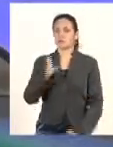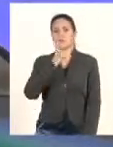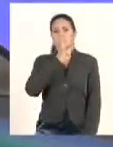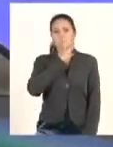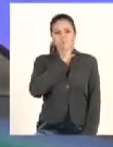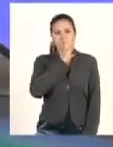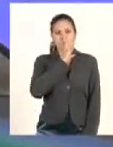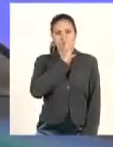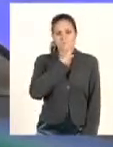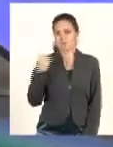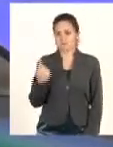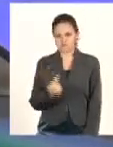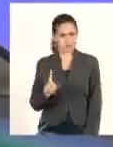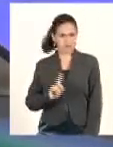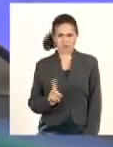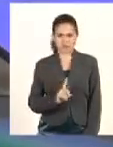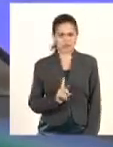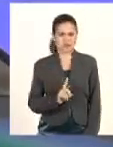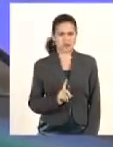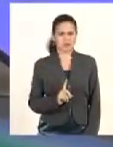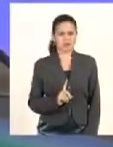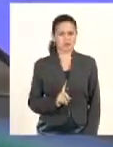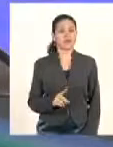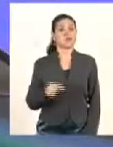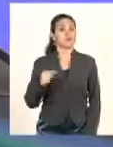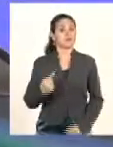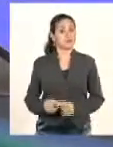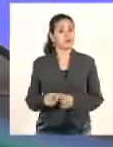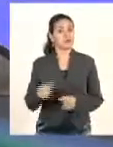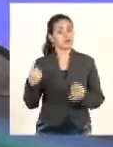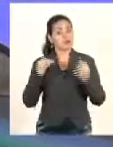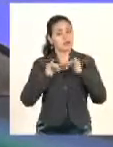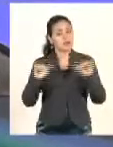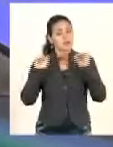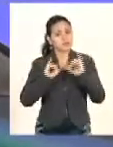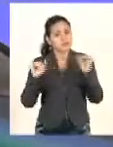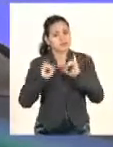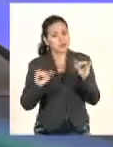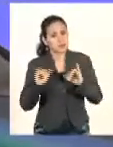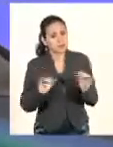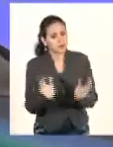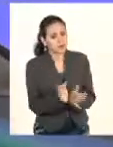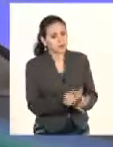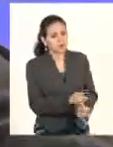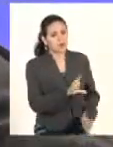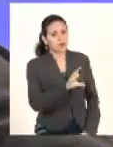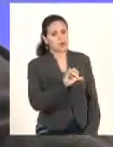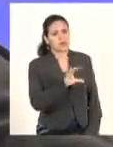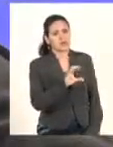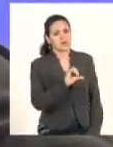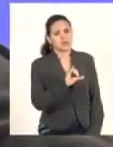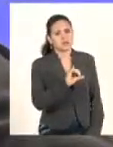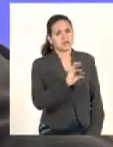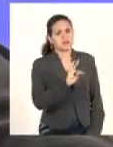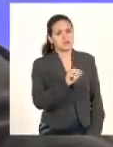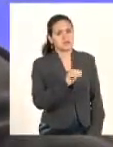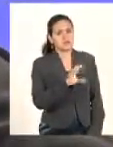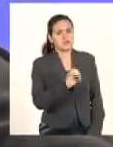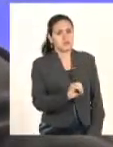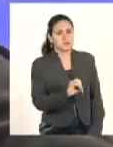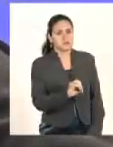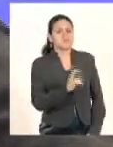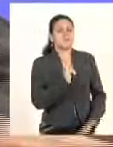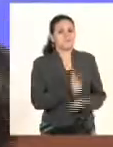o vício que existia na Comissão Central de Licitação, até hoje estaria de forma errônea